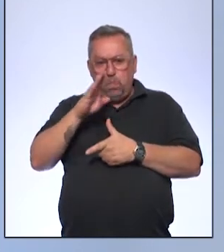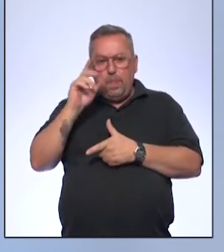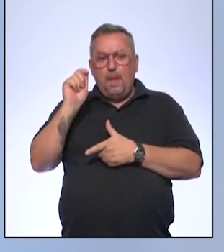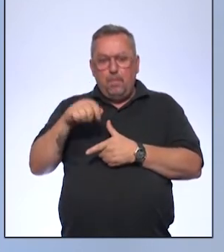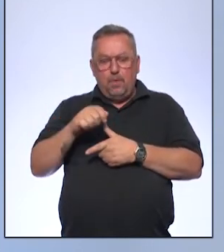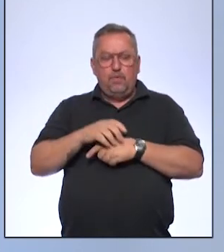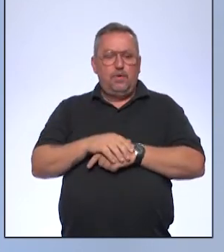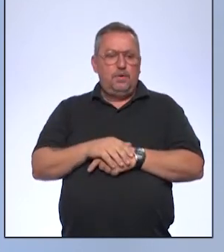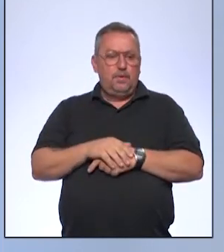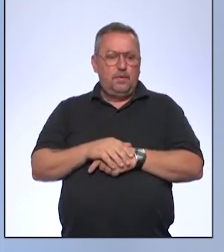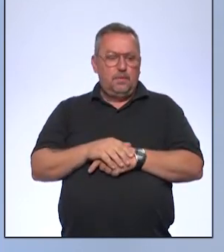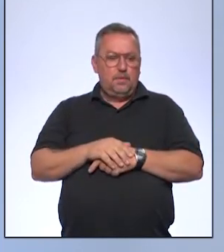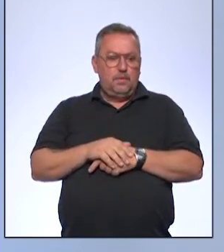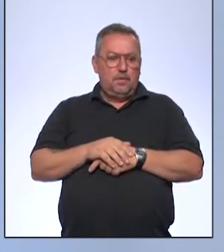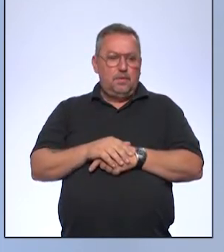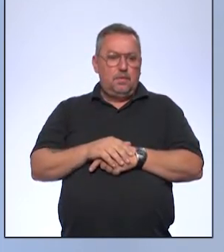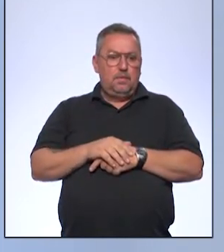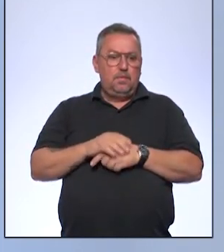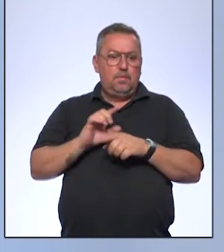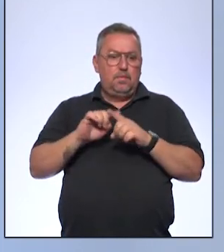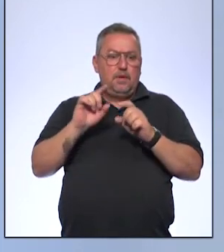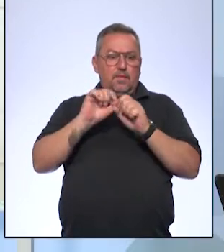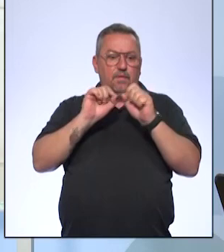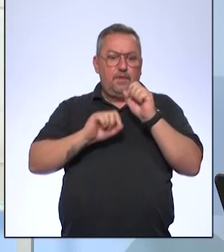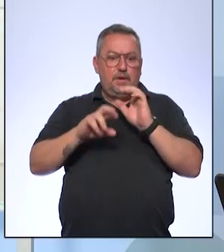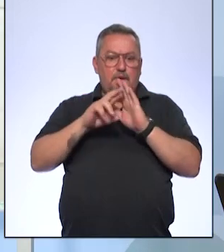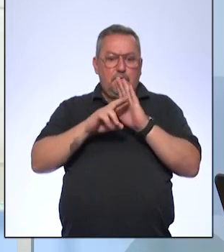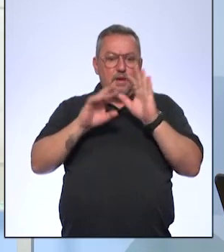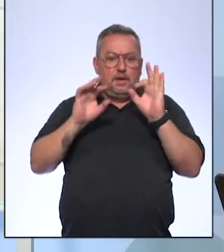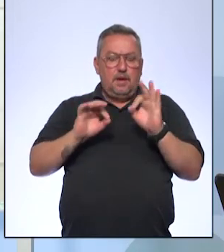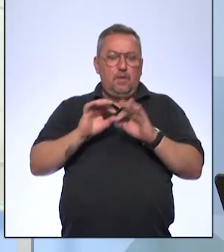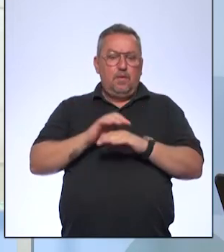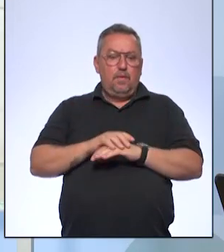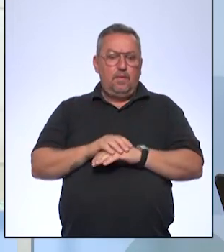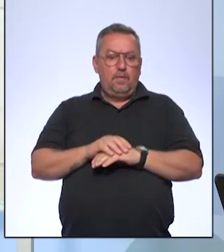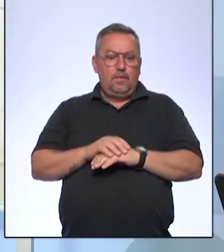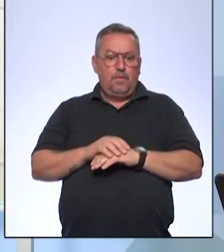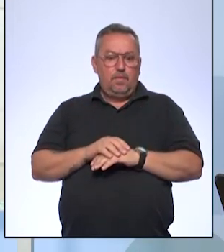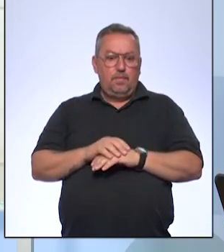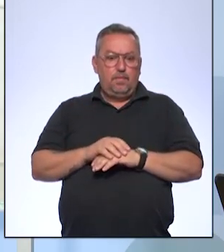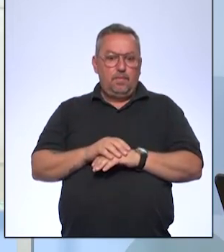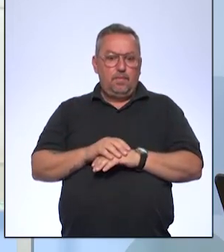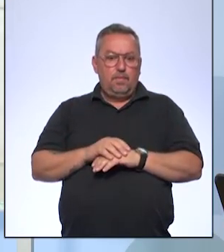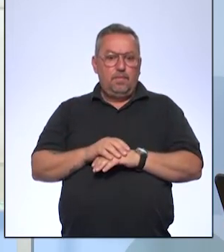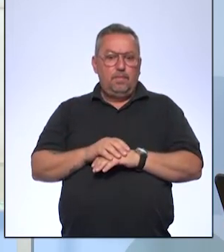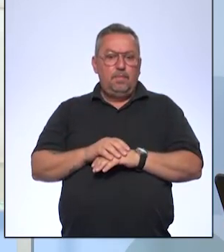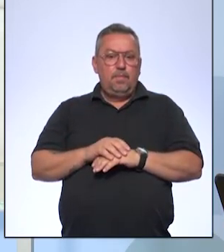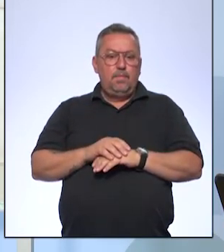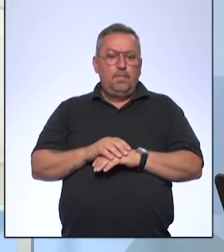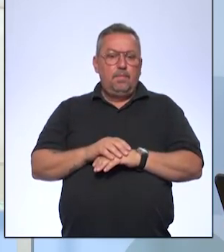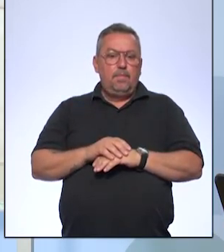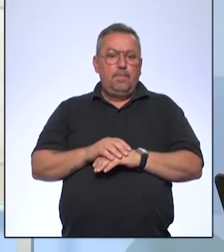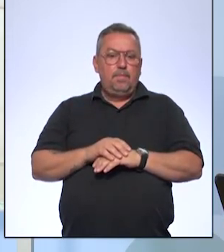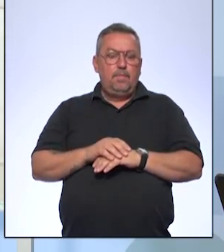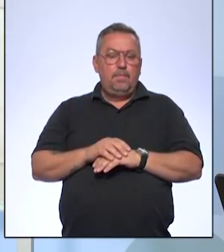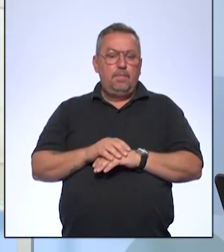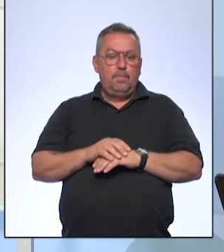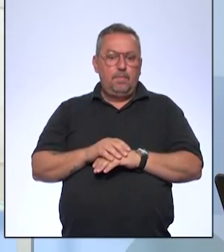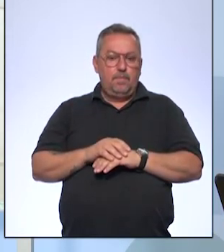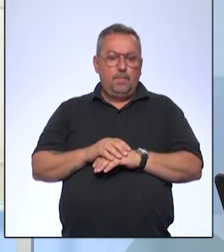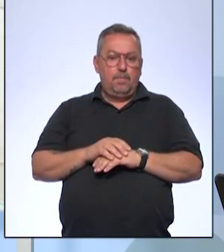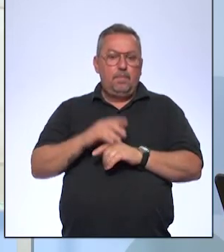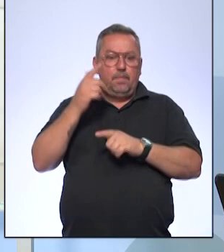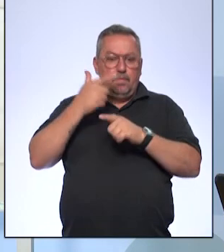por 100 aqui, tirando aqui. Mas eu vou fazer a regrinha certa. Então, divide por 100, né, os dois lados aqui, ó. Divide